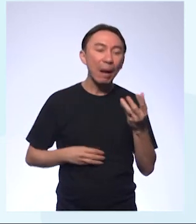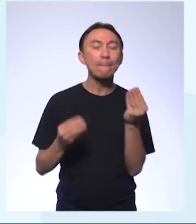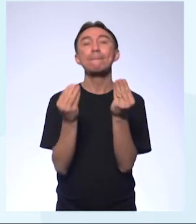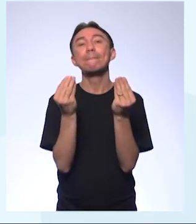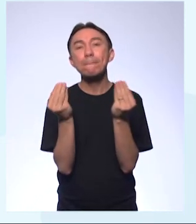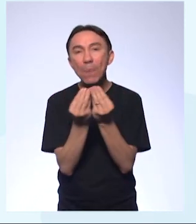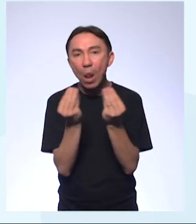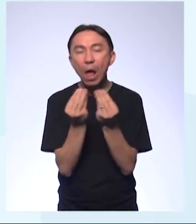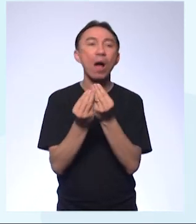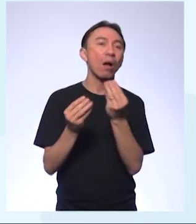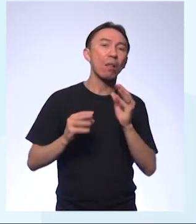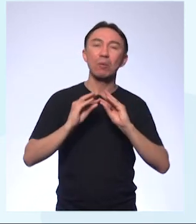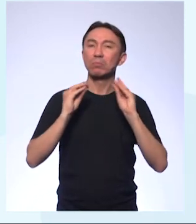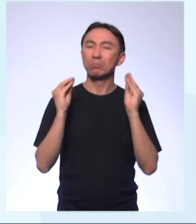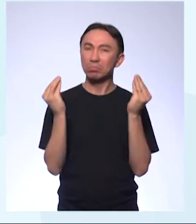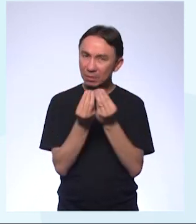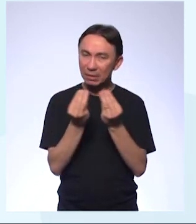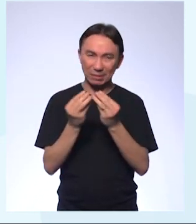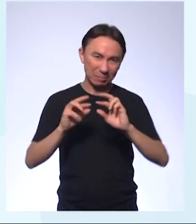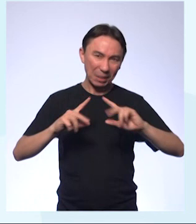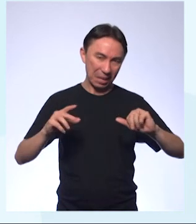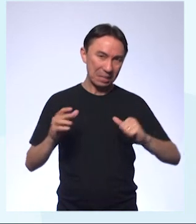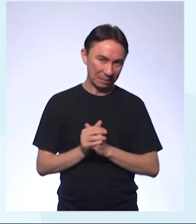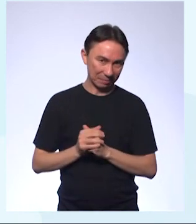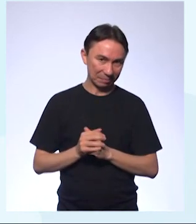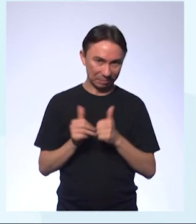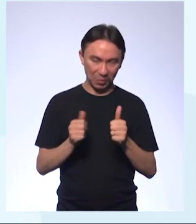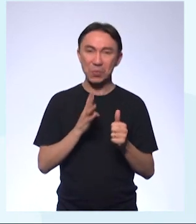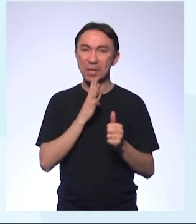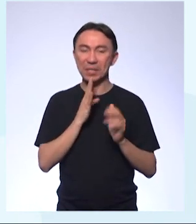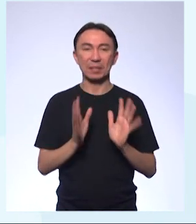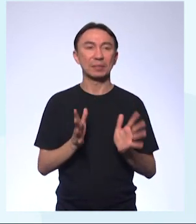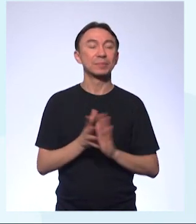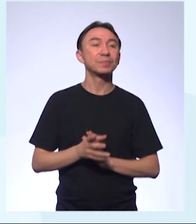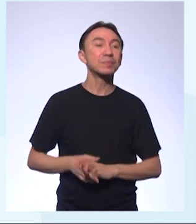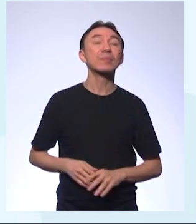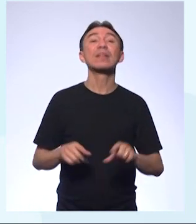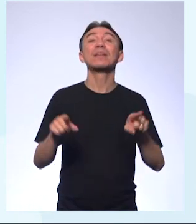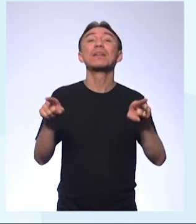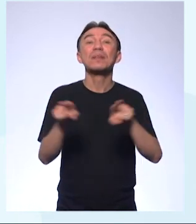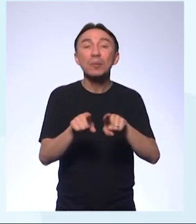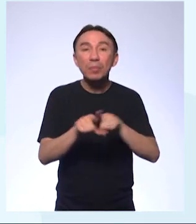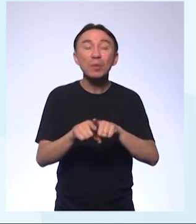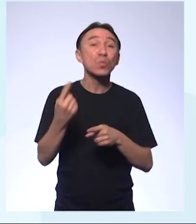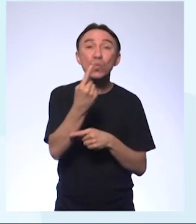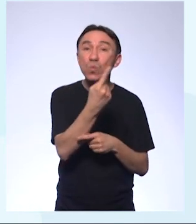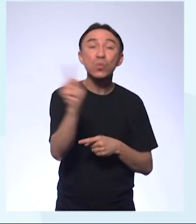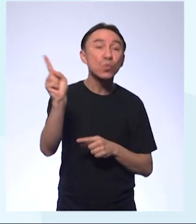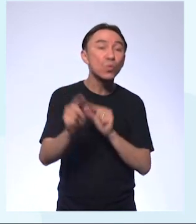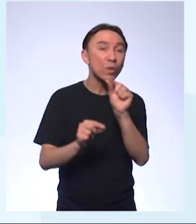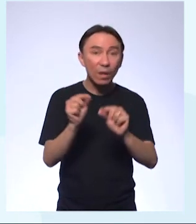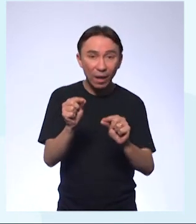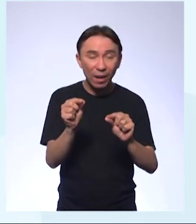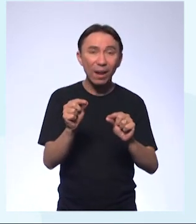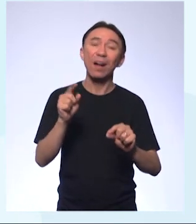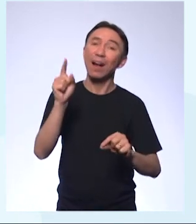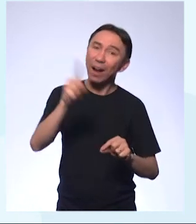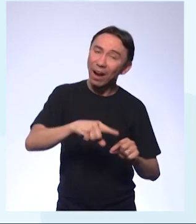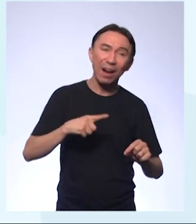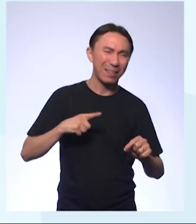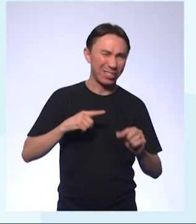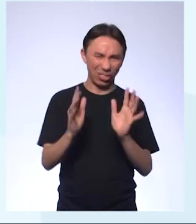era a massa. Terceiro, compostos são combinações dos elementos. Então, os átomos eles vão se reorganizando, vão